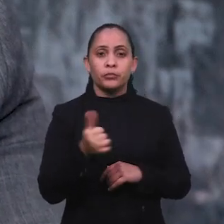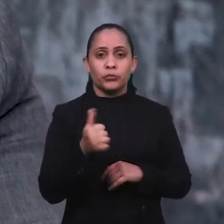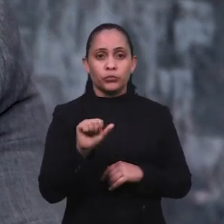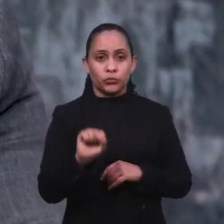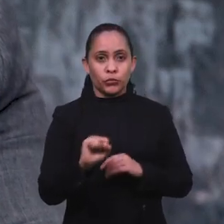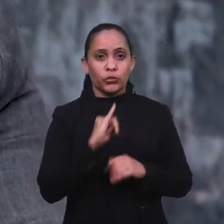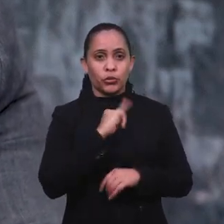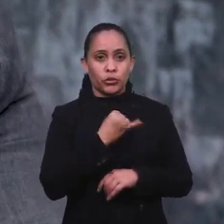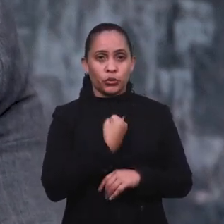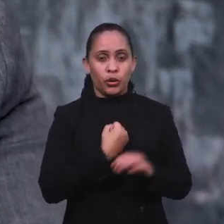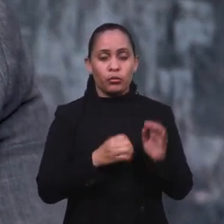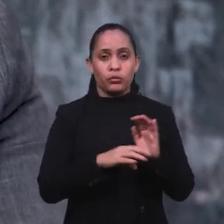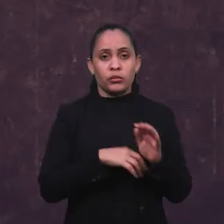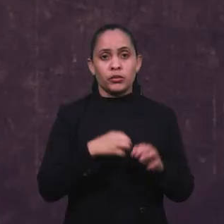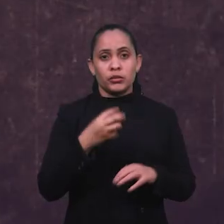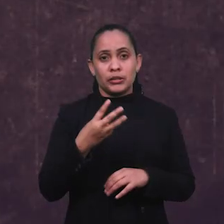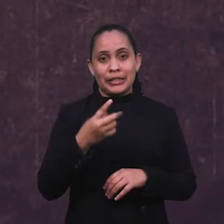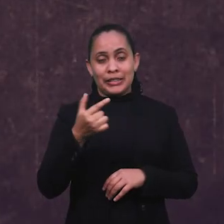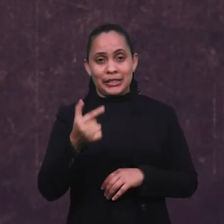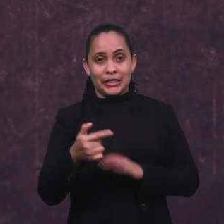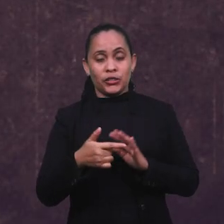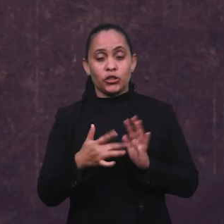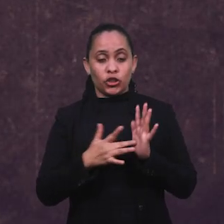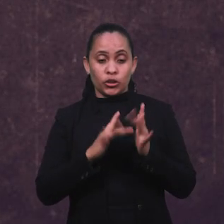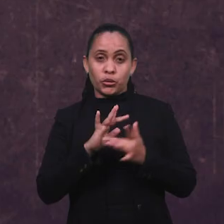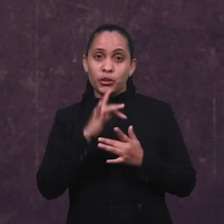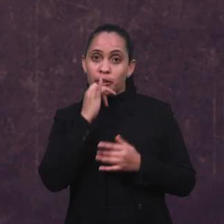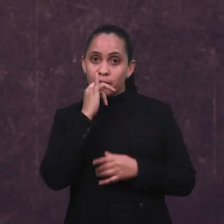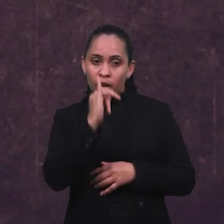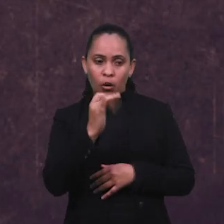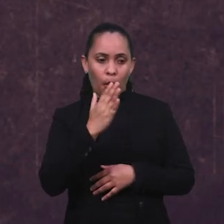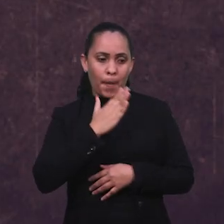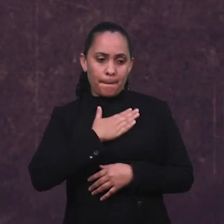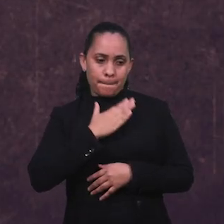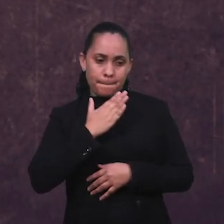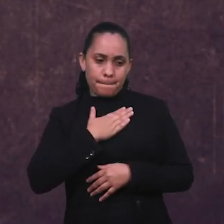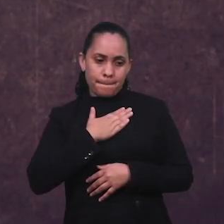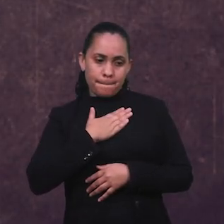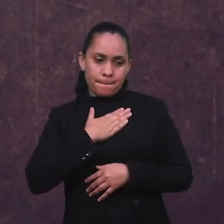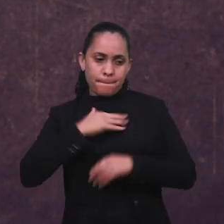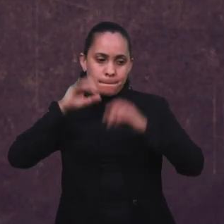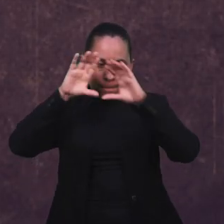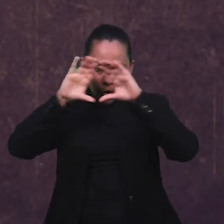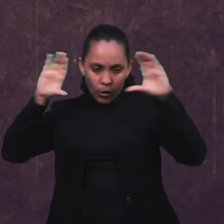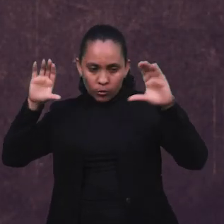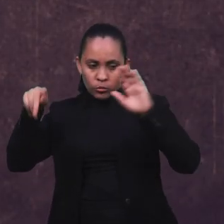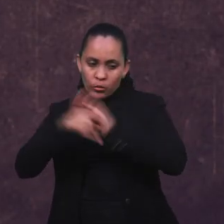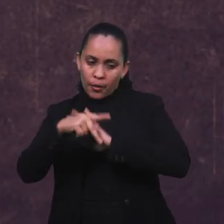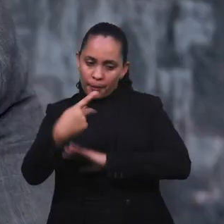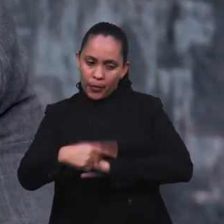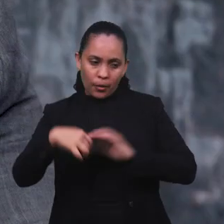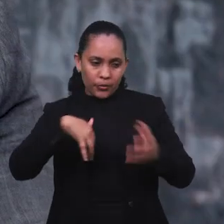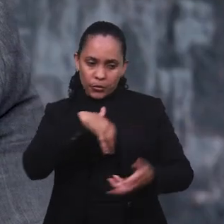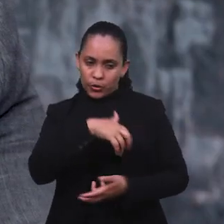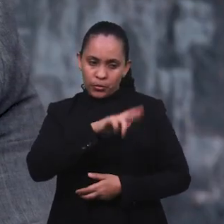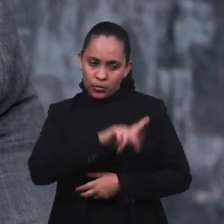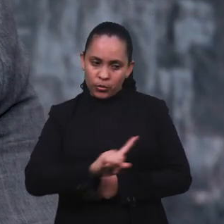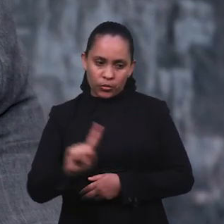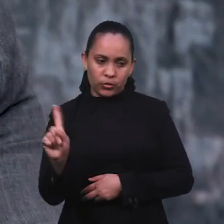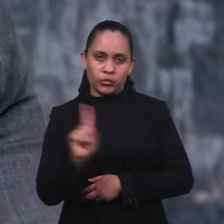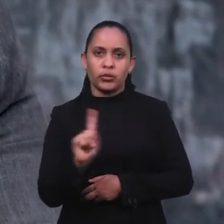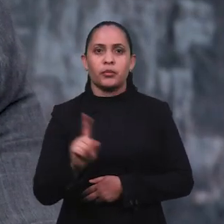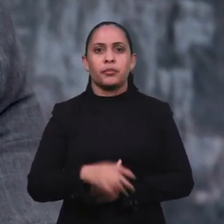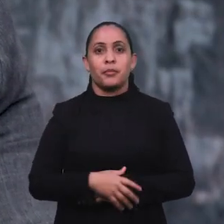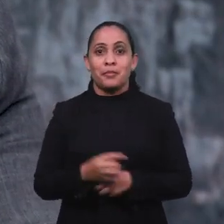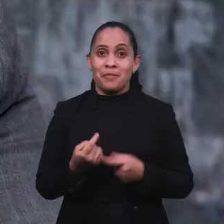no versículo 36, Jesus diz, o meu reino não é deste mundo, mas cada vez mais a